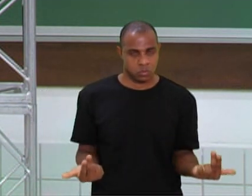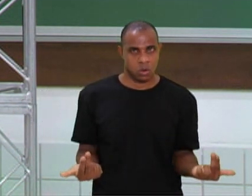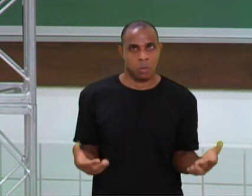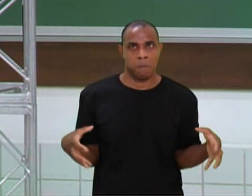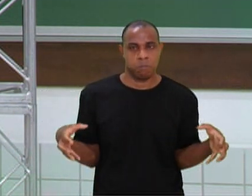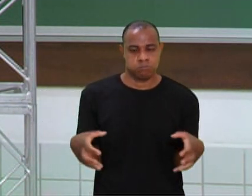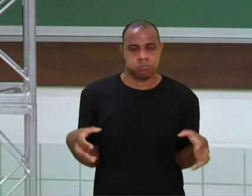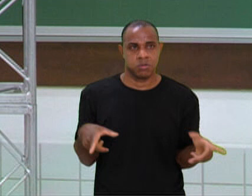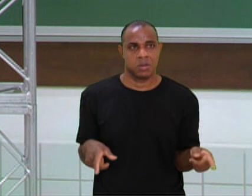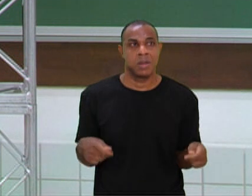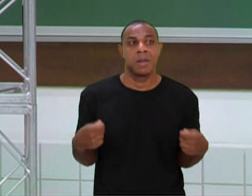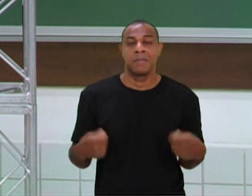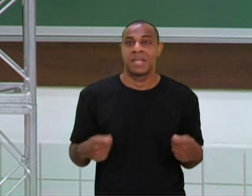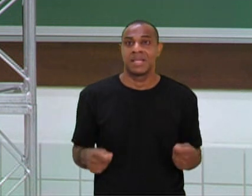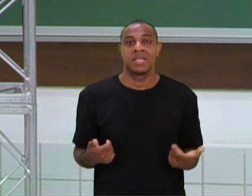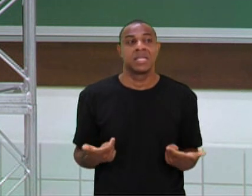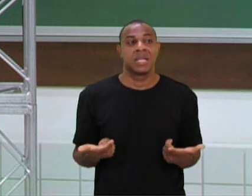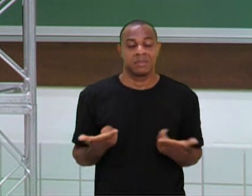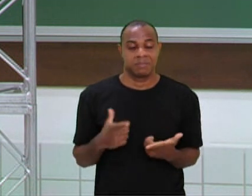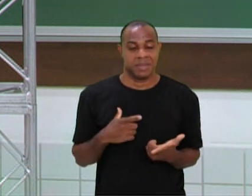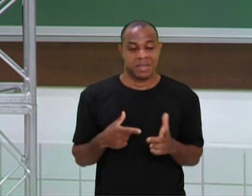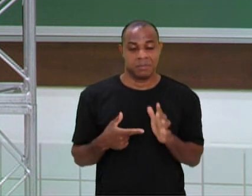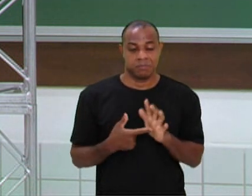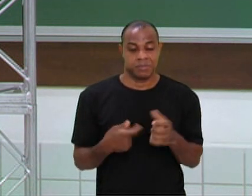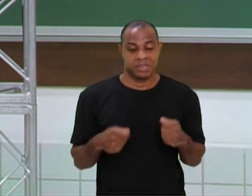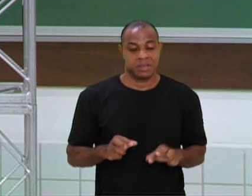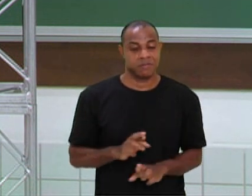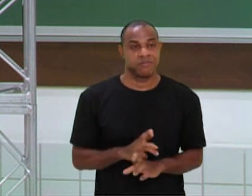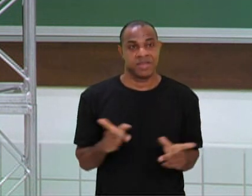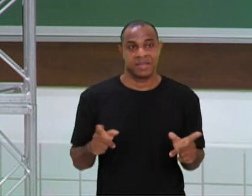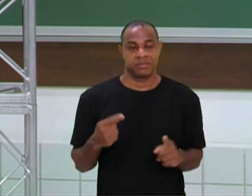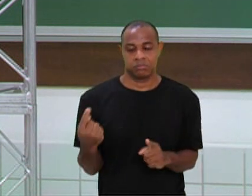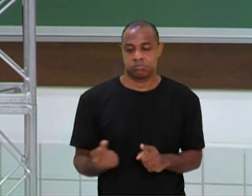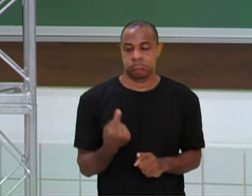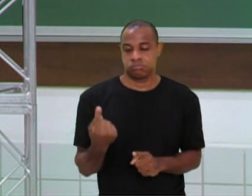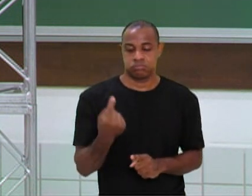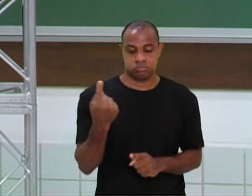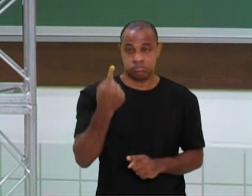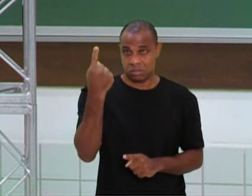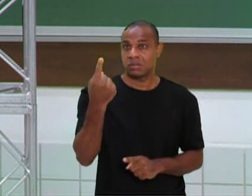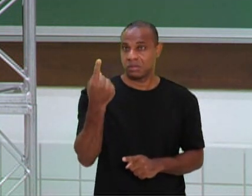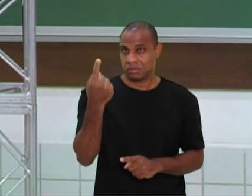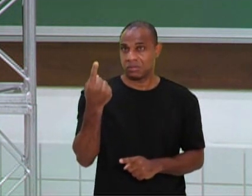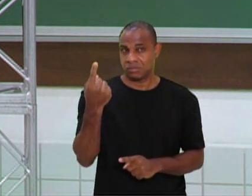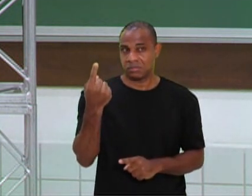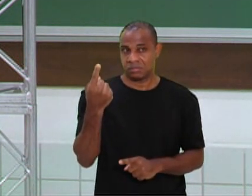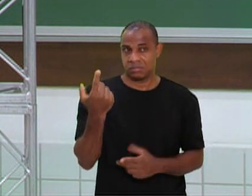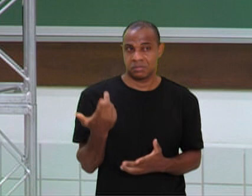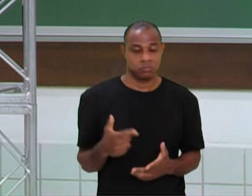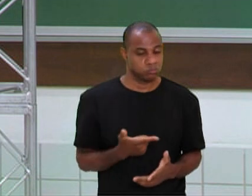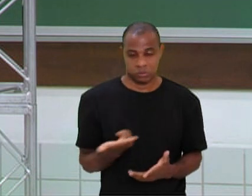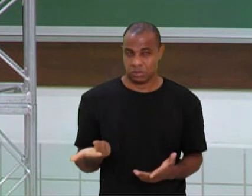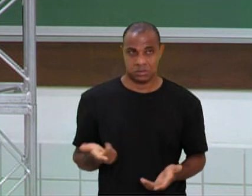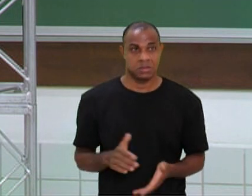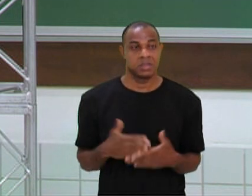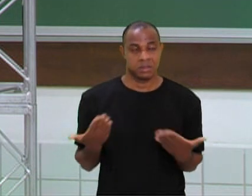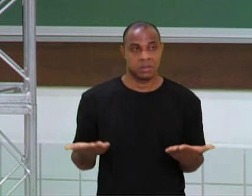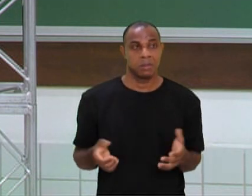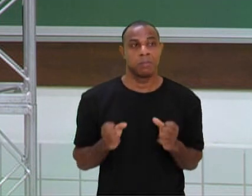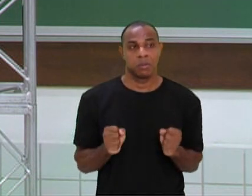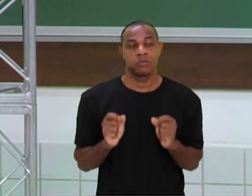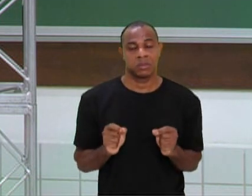depende da diferença de profundidade entre os pontos, ou diferença de altura entre os pontos, e como essa diferença no A, eu posso dizer que ela